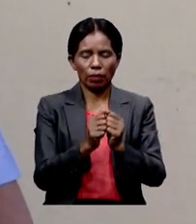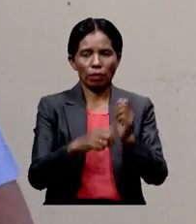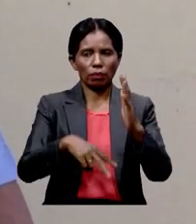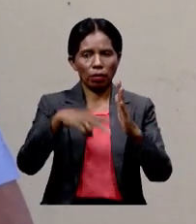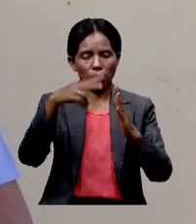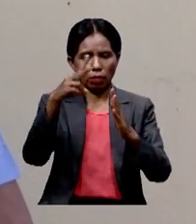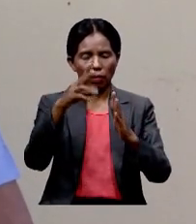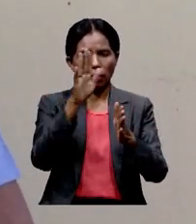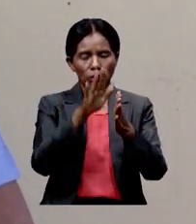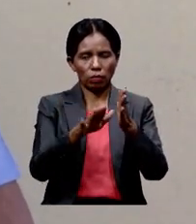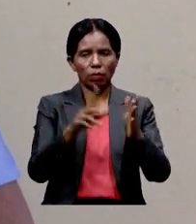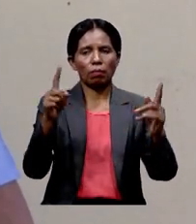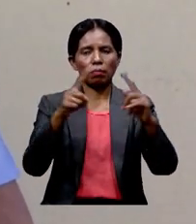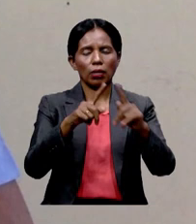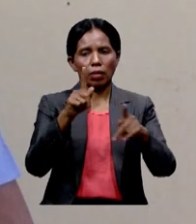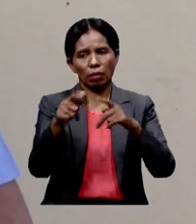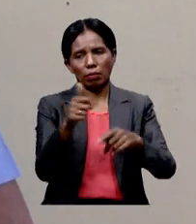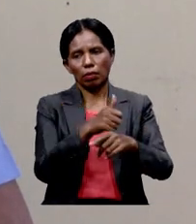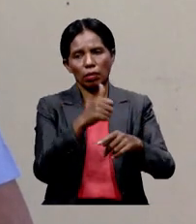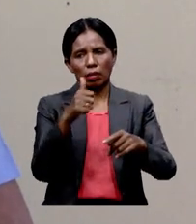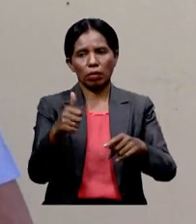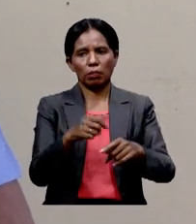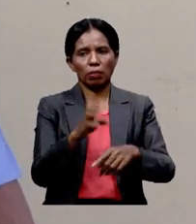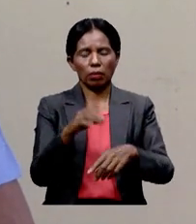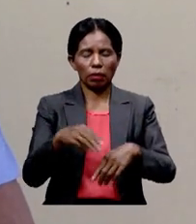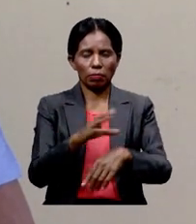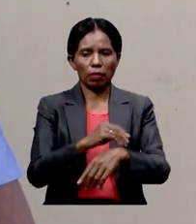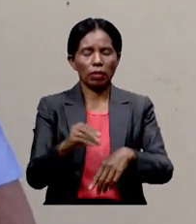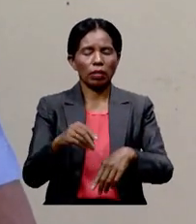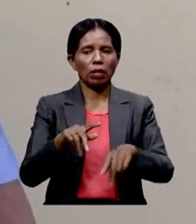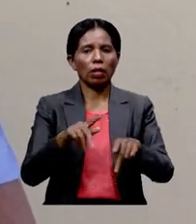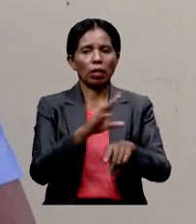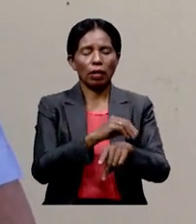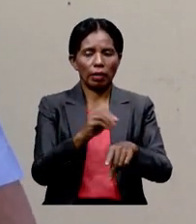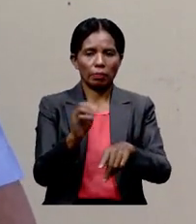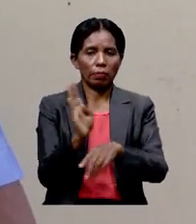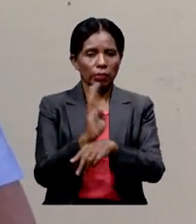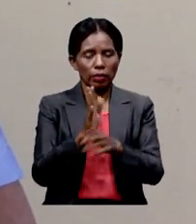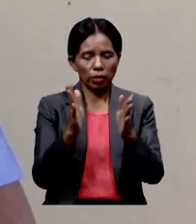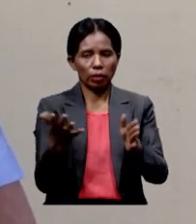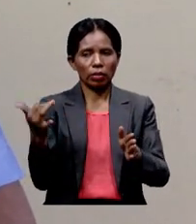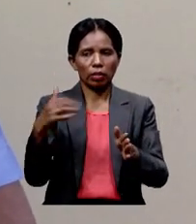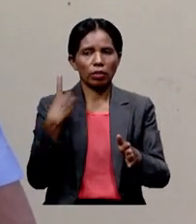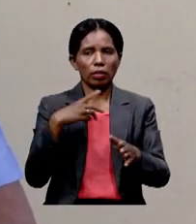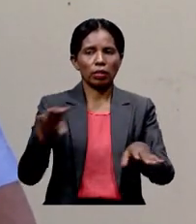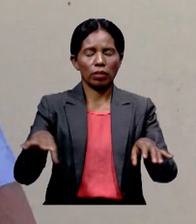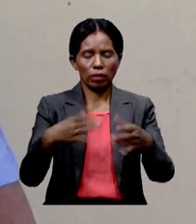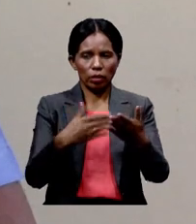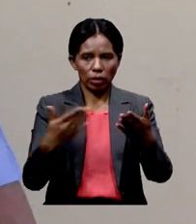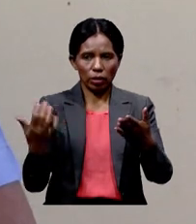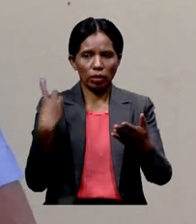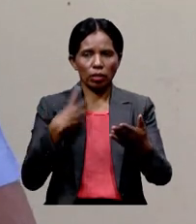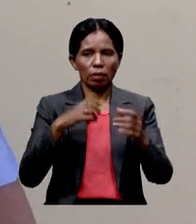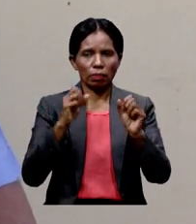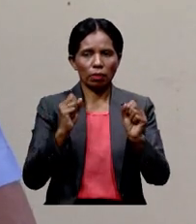key close ba ema empresa isira itu tege halo pria itu kopera atu ne itania sasa riku so isira ne itu asegura